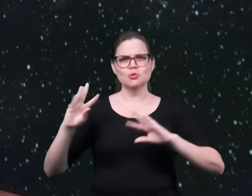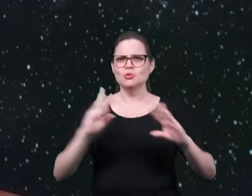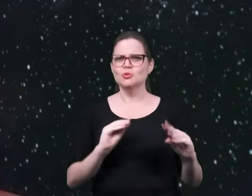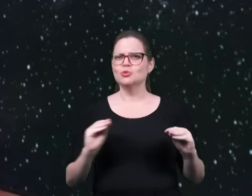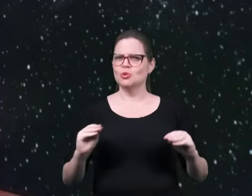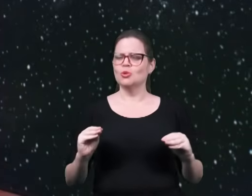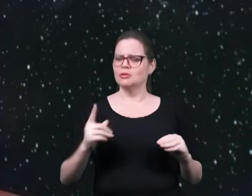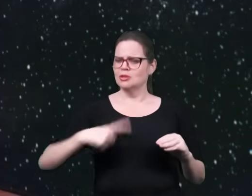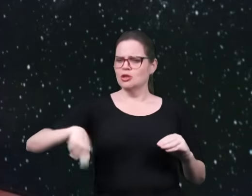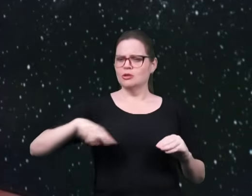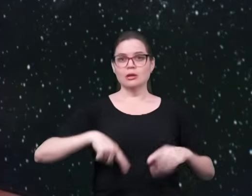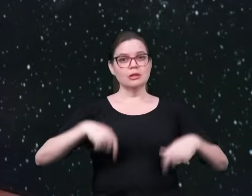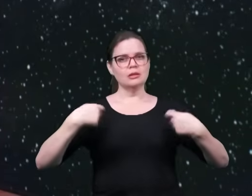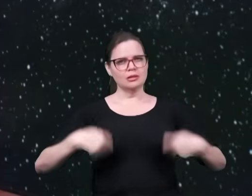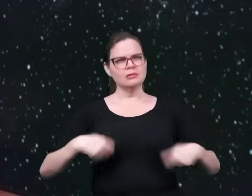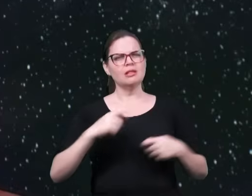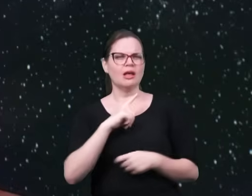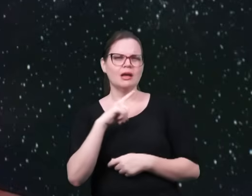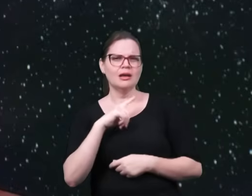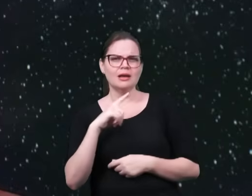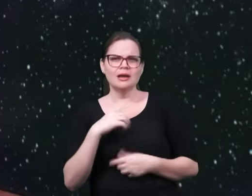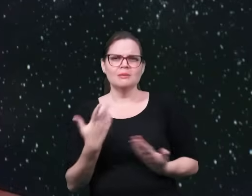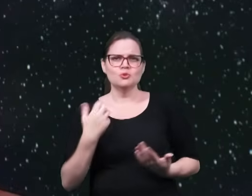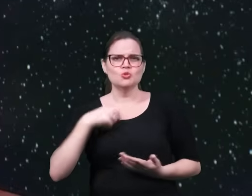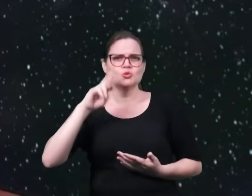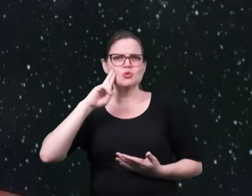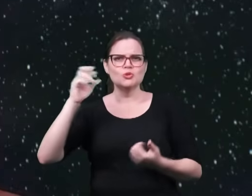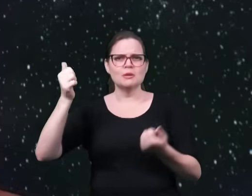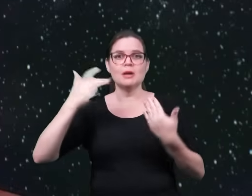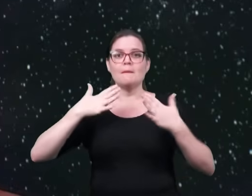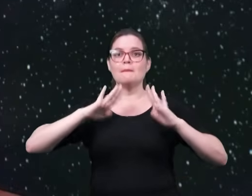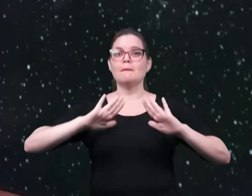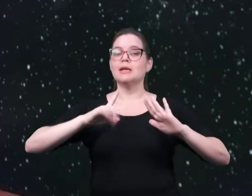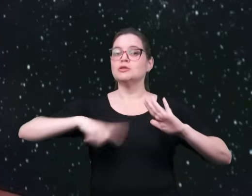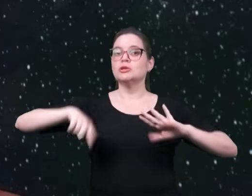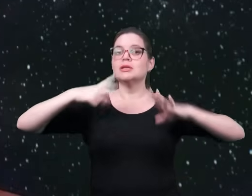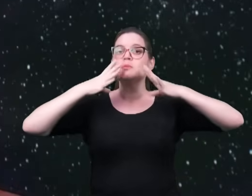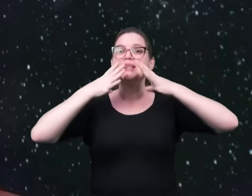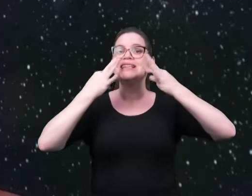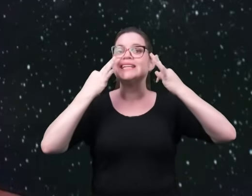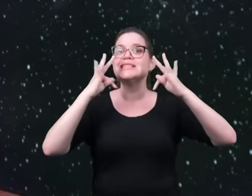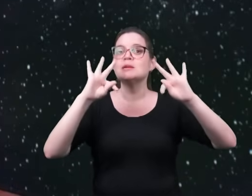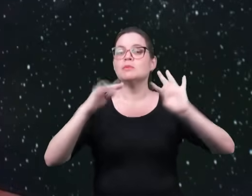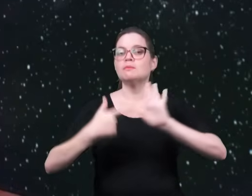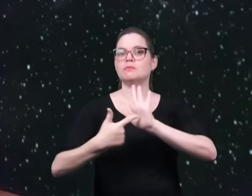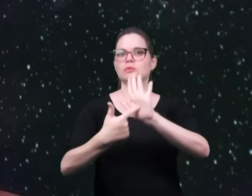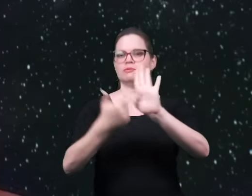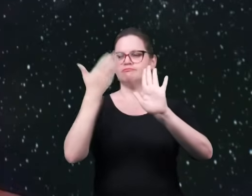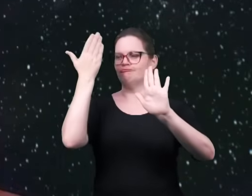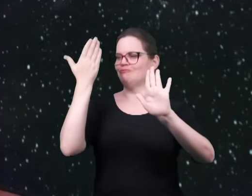nossas necessidades, mas nós temos que testemunhar do Senhor com a nossa vida,